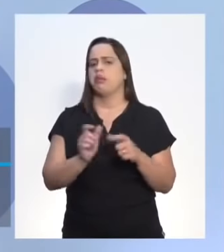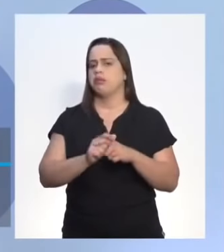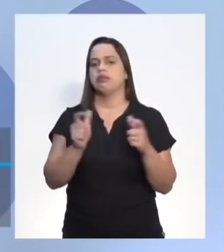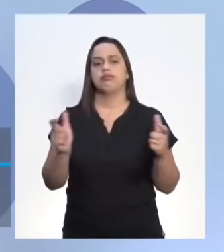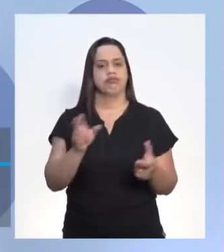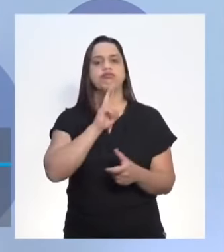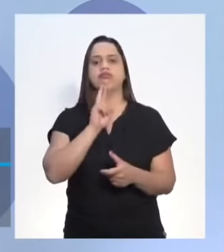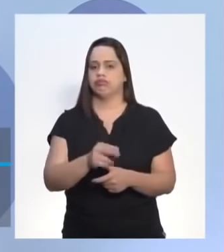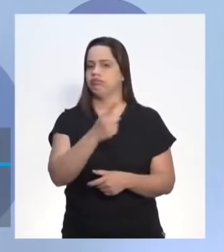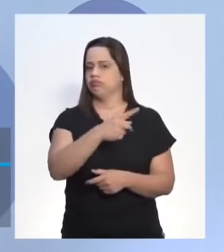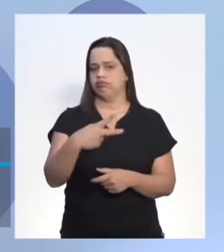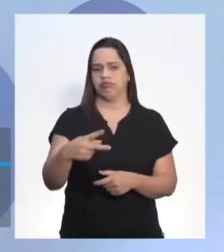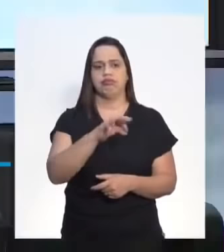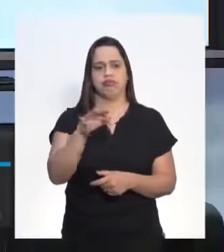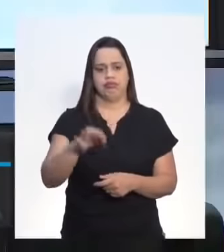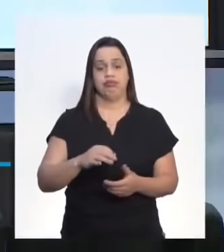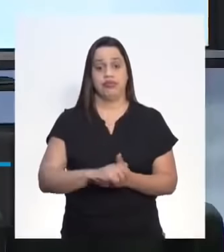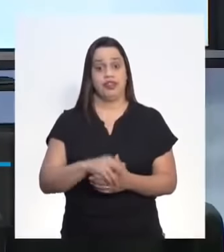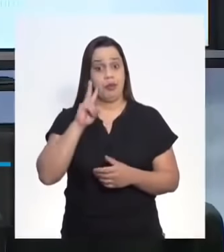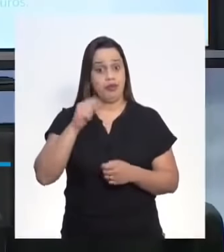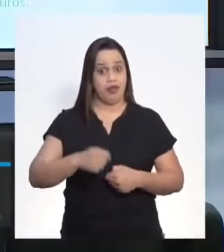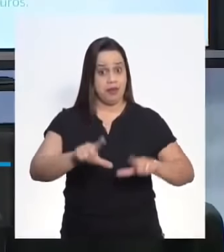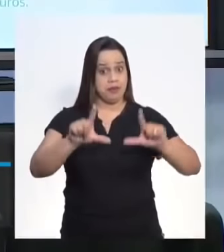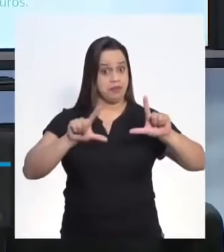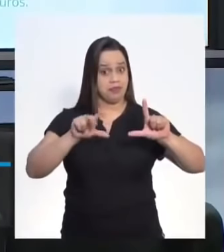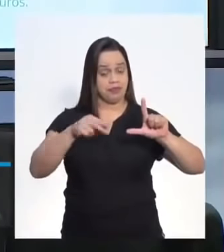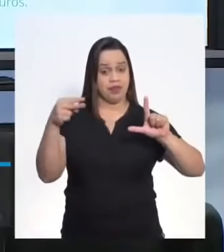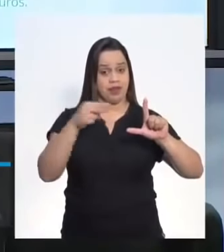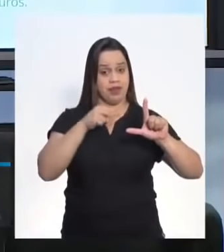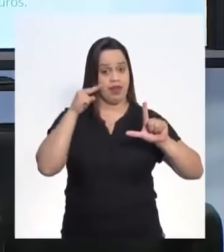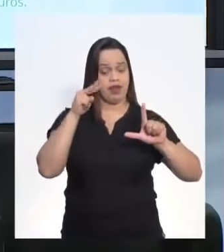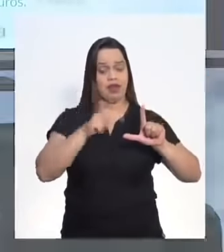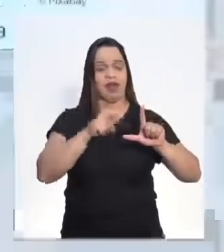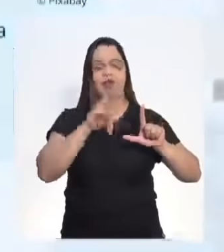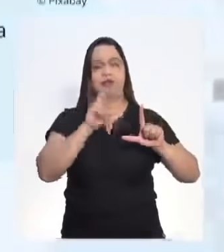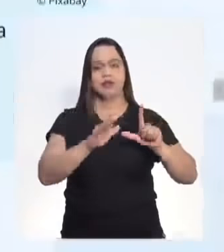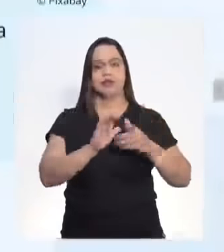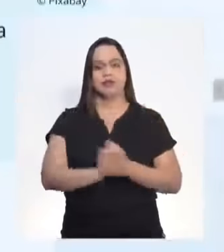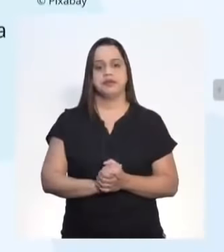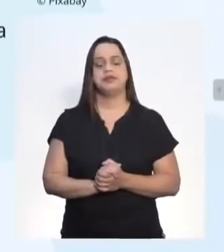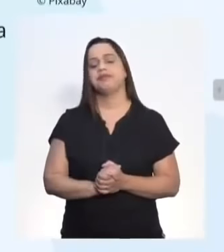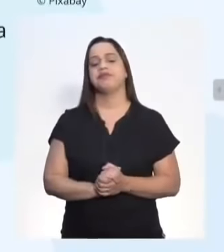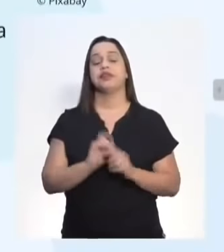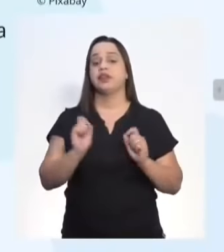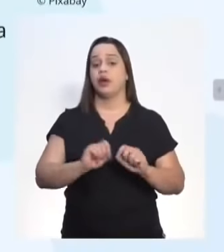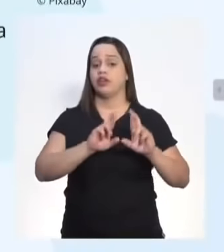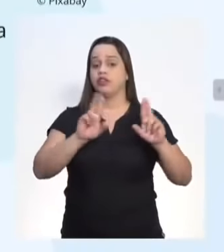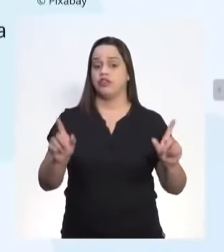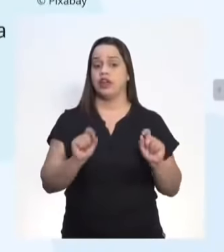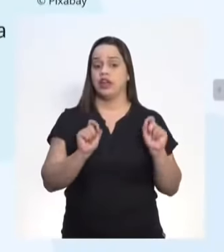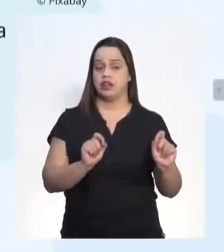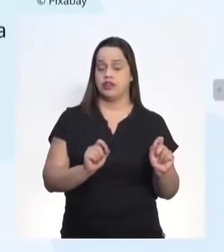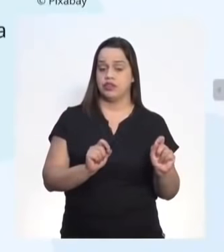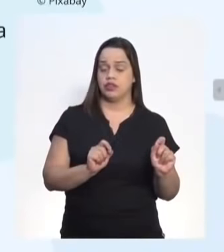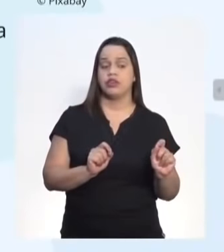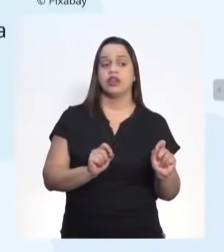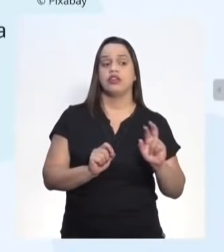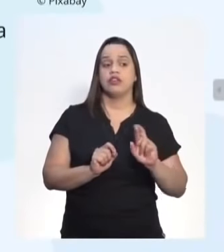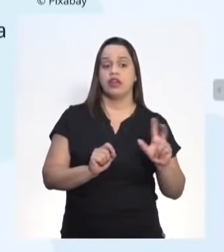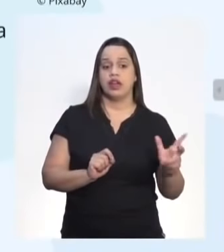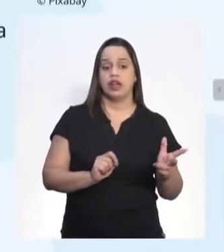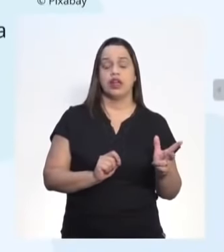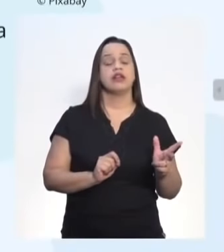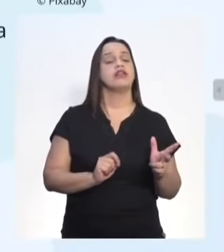colocando 12%. Beleza, vamos ver a resposta? Tá. Então, olha lá, a resposta vai ser a diferença entre o valor a prazo, que para a